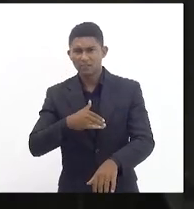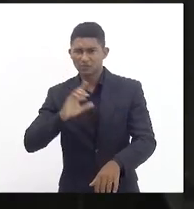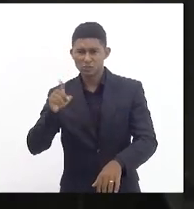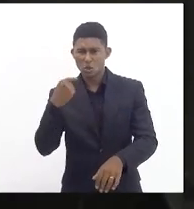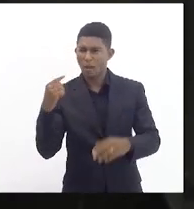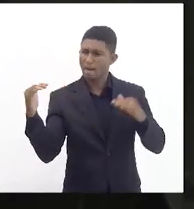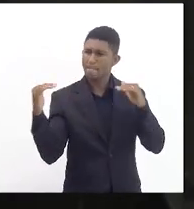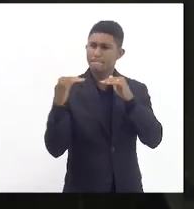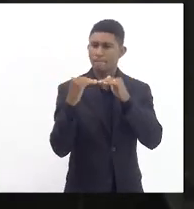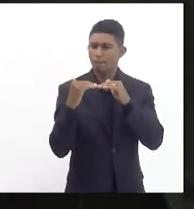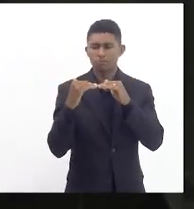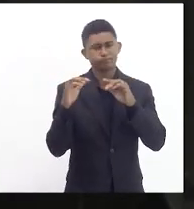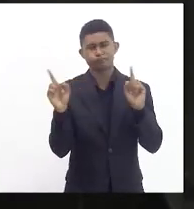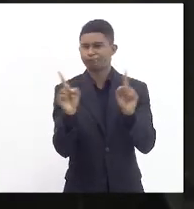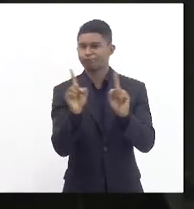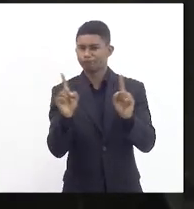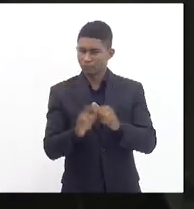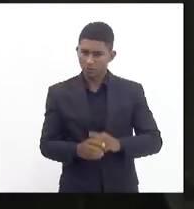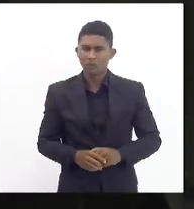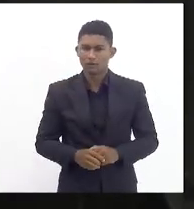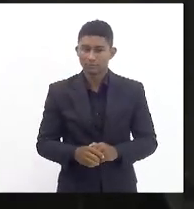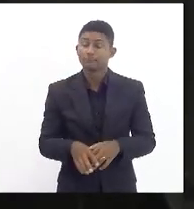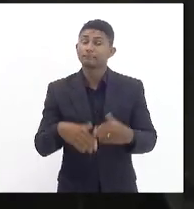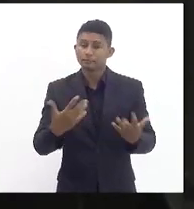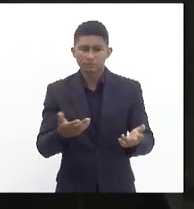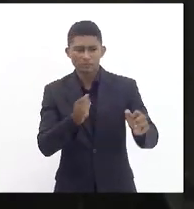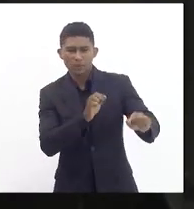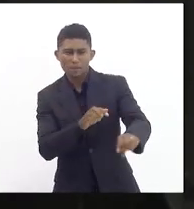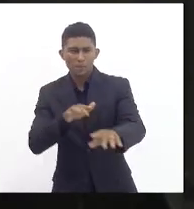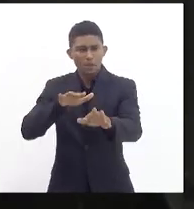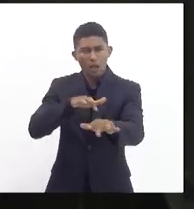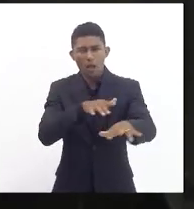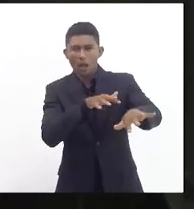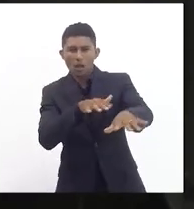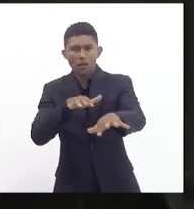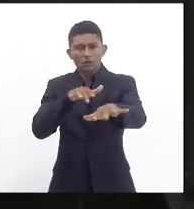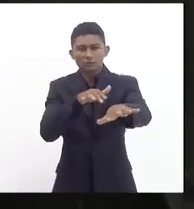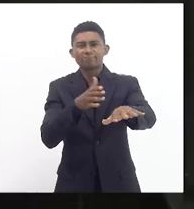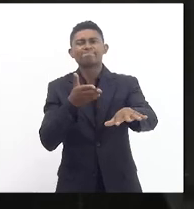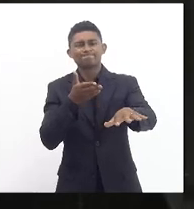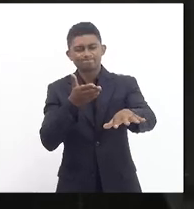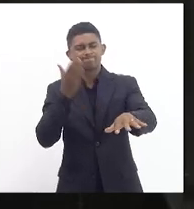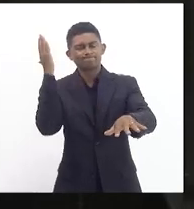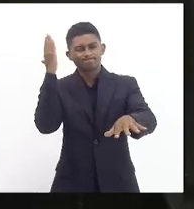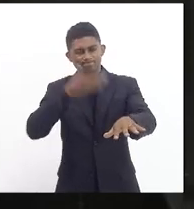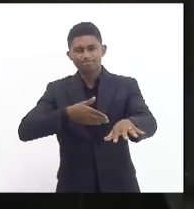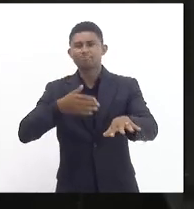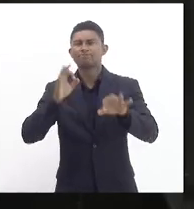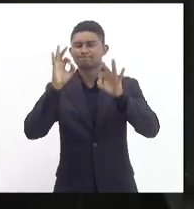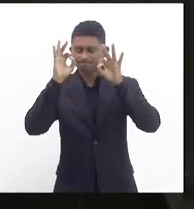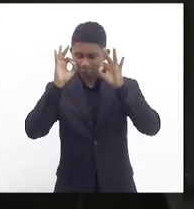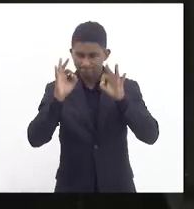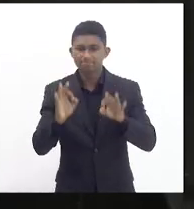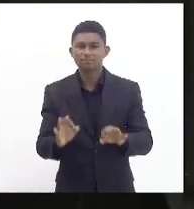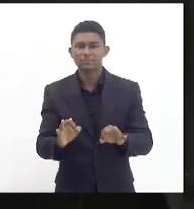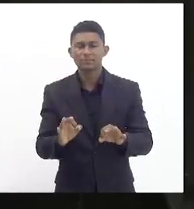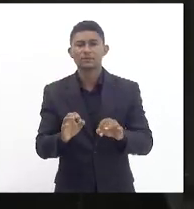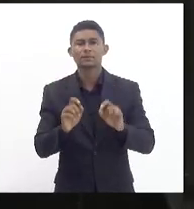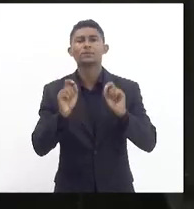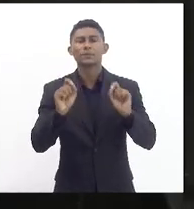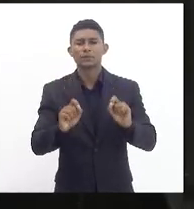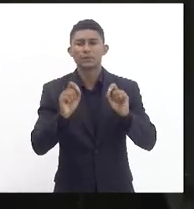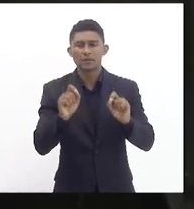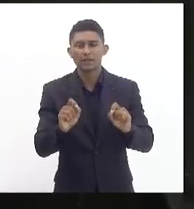acho que foi um desfile que mostrou a possibilidade